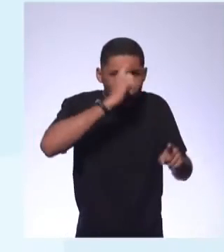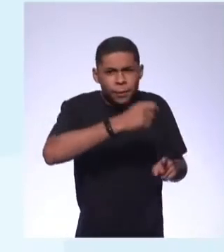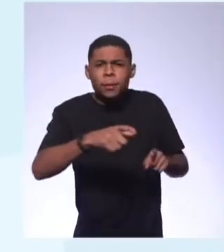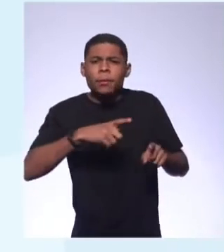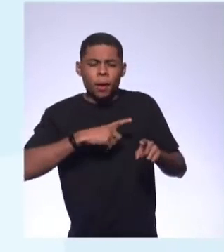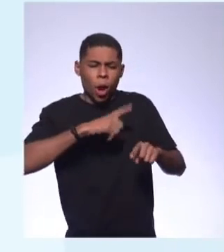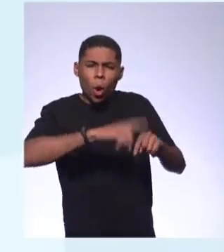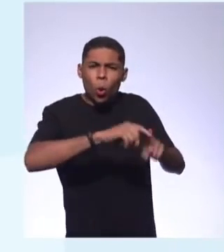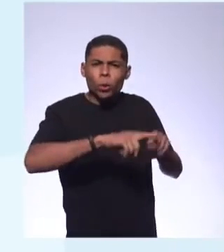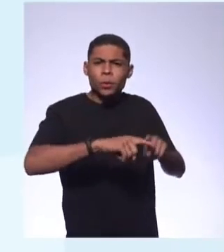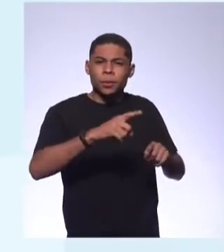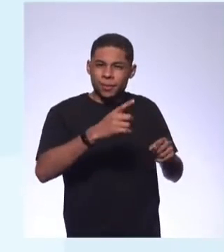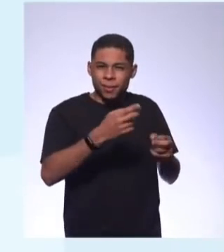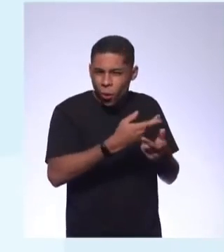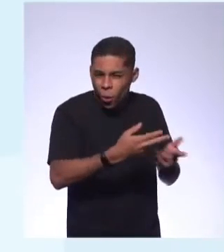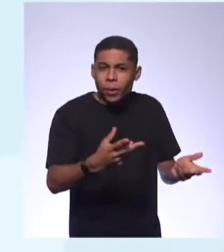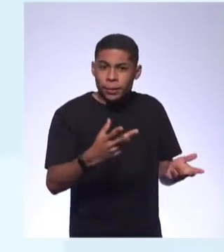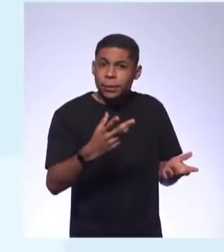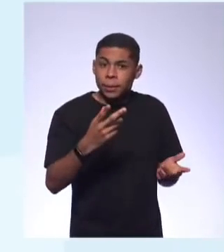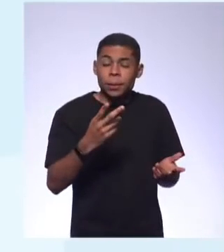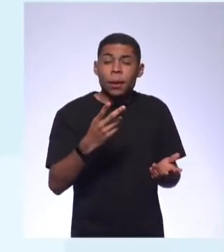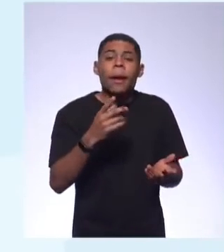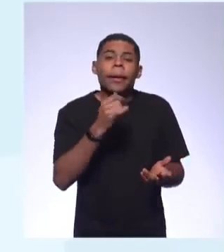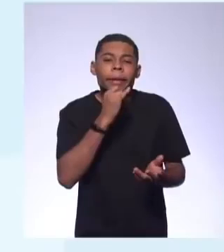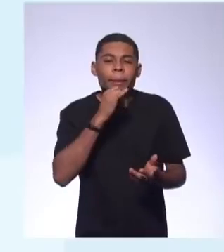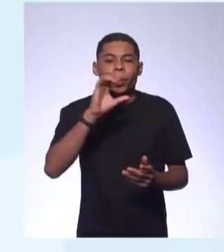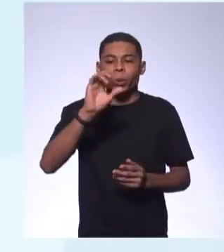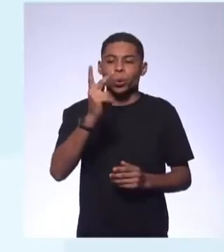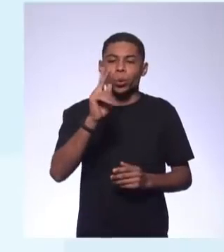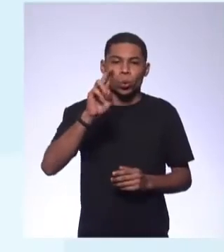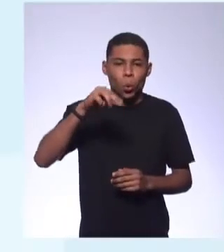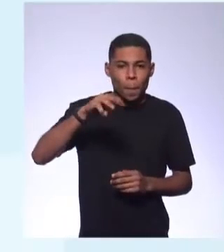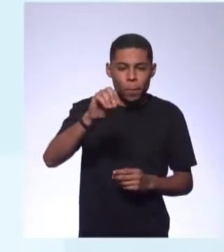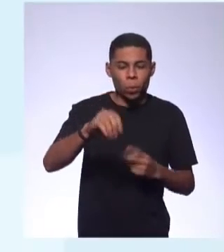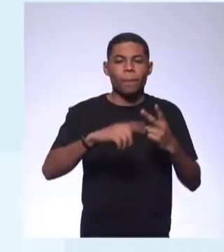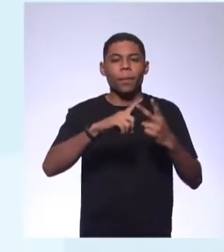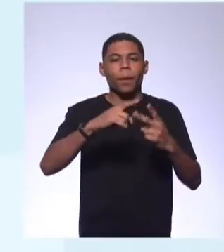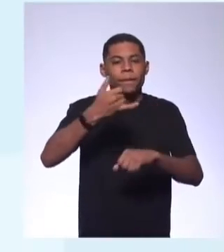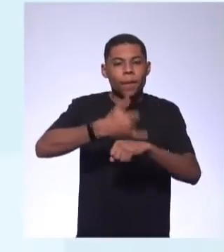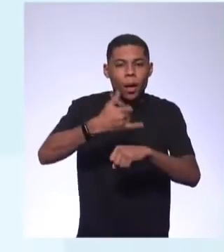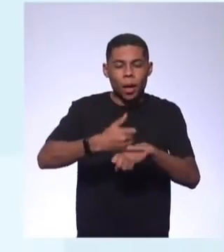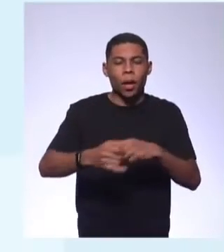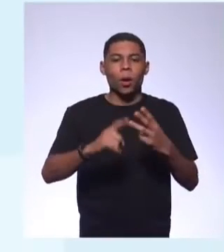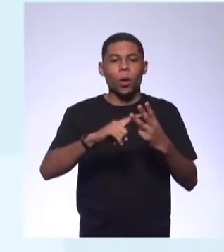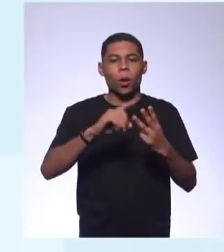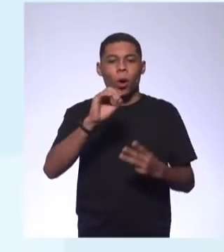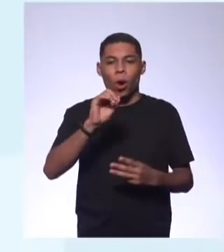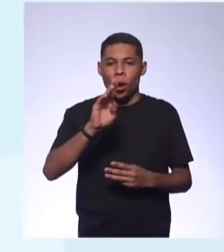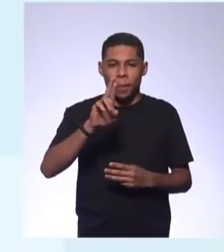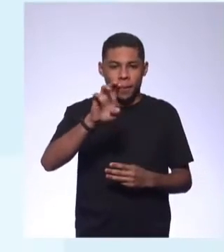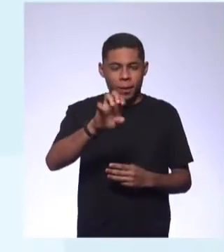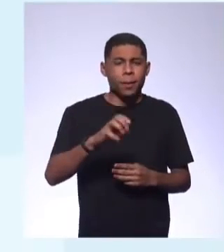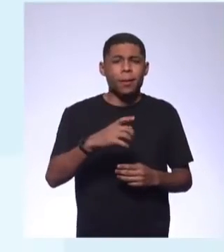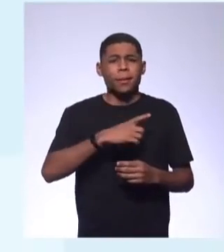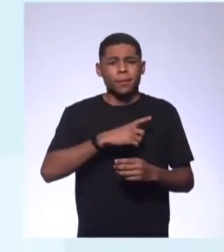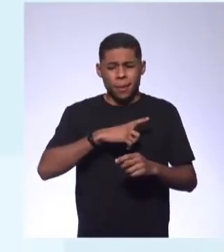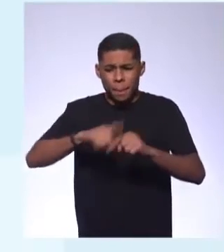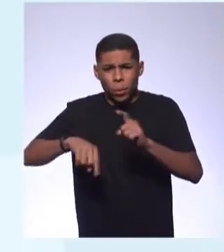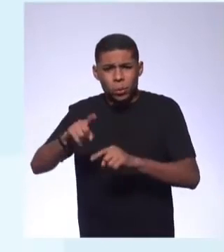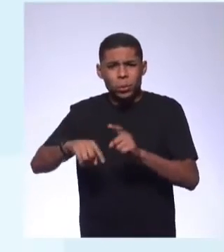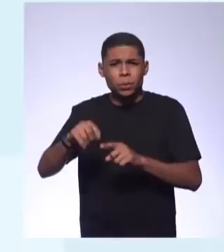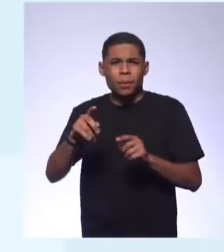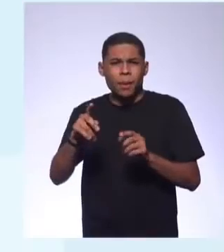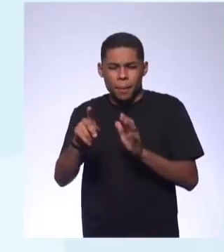naturais. Esses recursos eram o chumbo, o ferro, o cobre, produtos agrícolas como